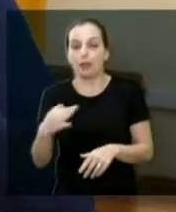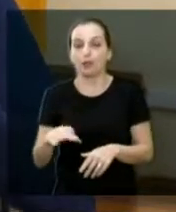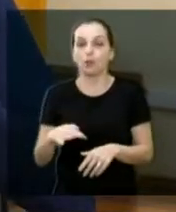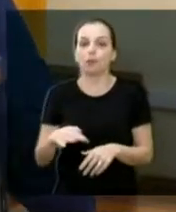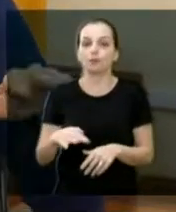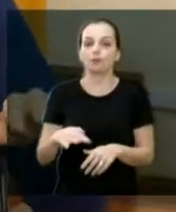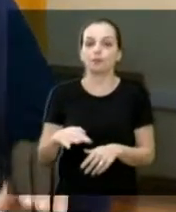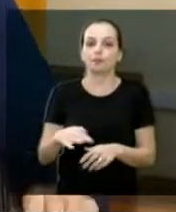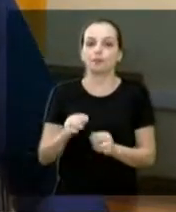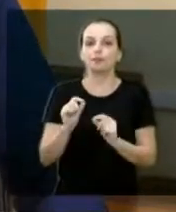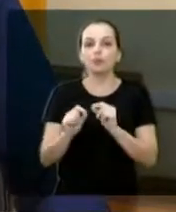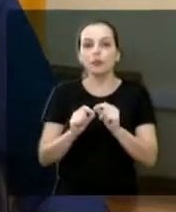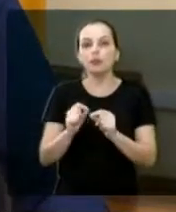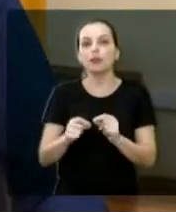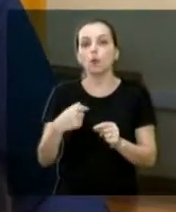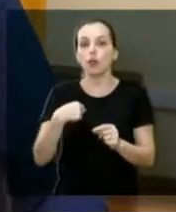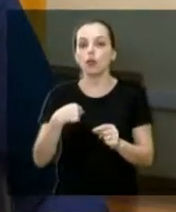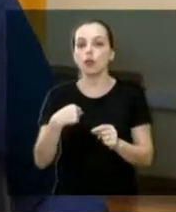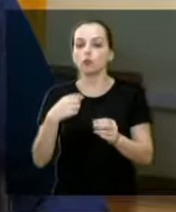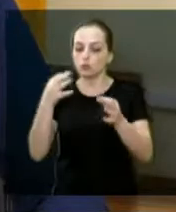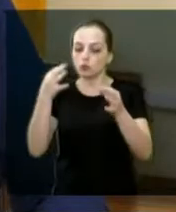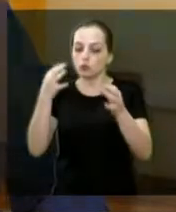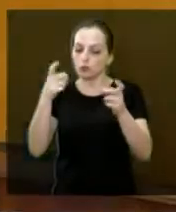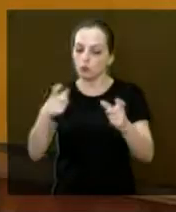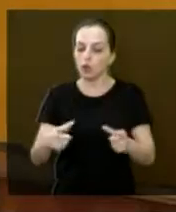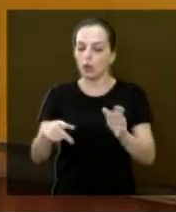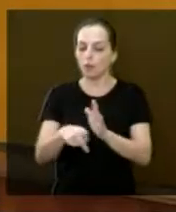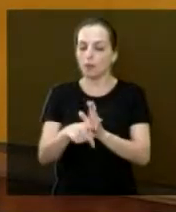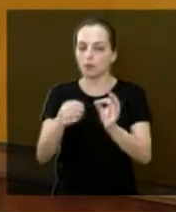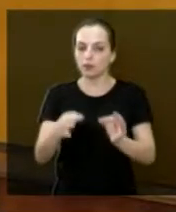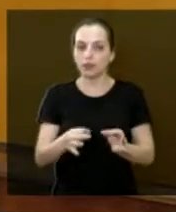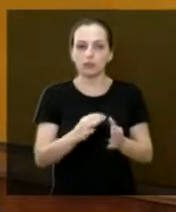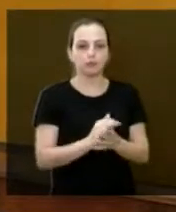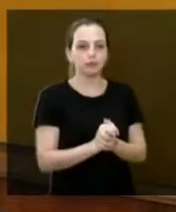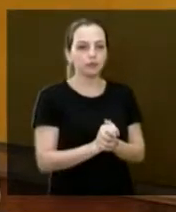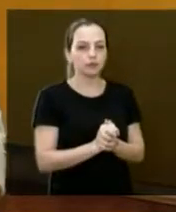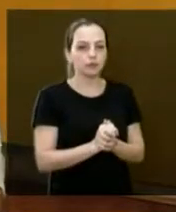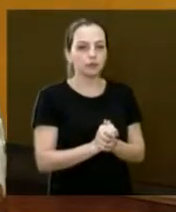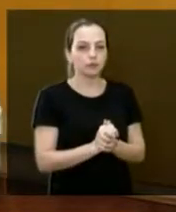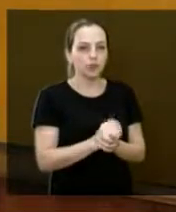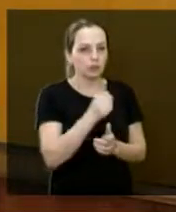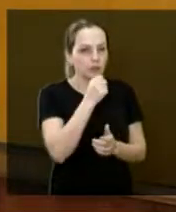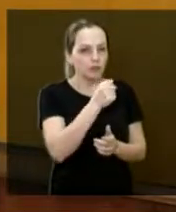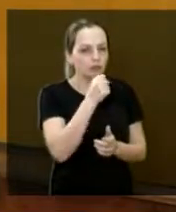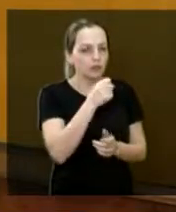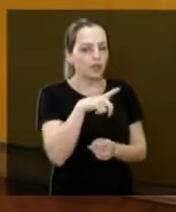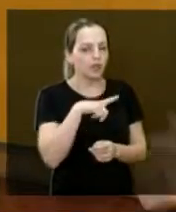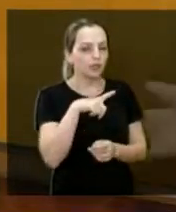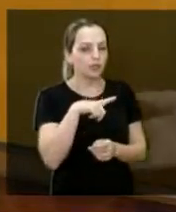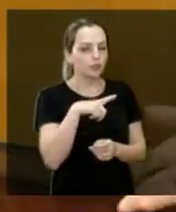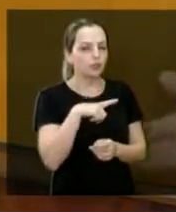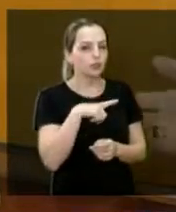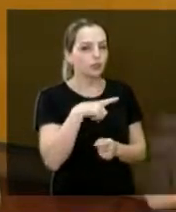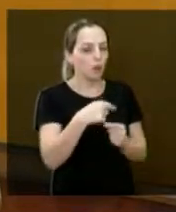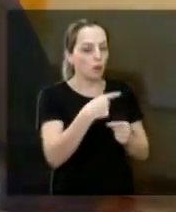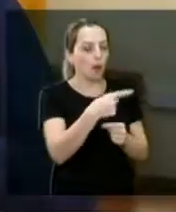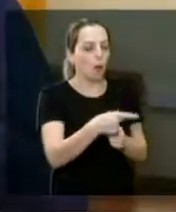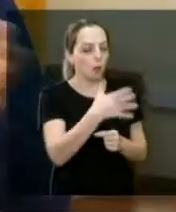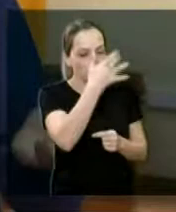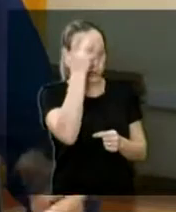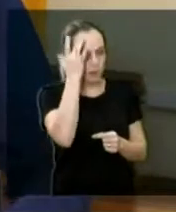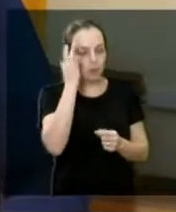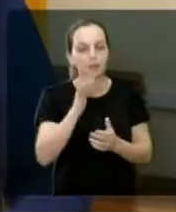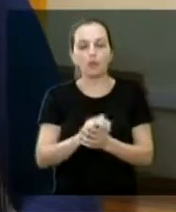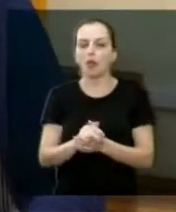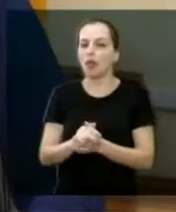me colocou no meu devido lugar. Eu entrevistei um coreano outro dia também, mas tinha o tradutor devidamente ali ao tudo lado. bem, quando a filha dele chegou lá, eu me